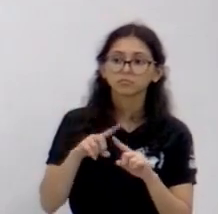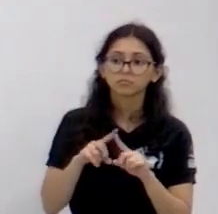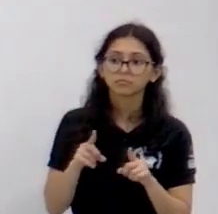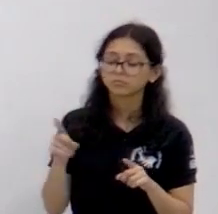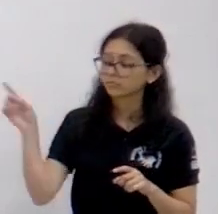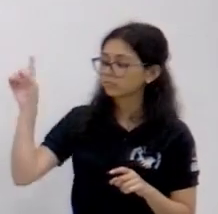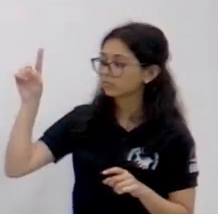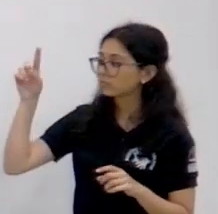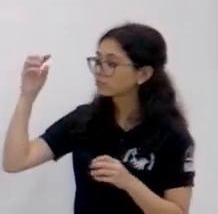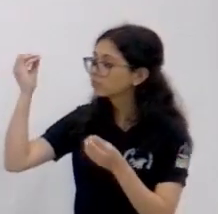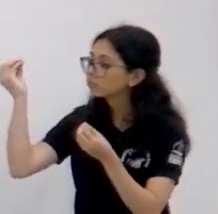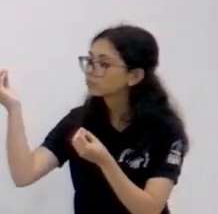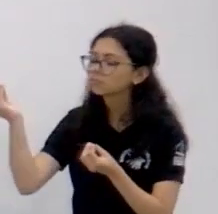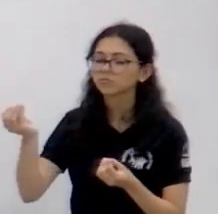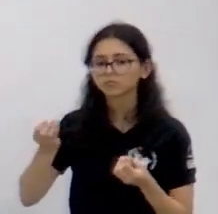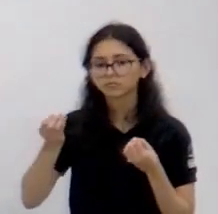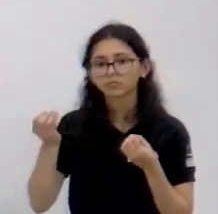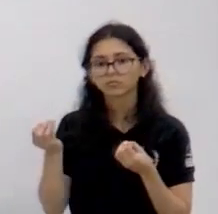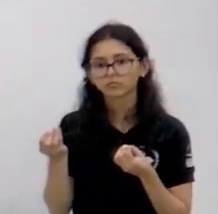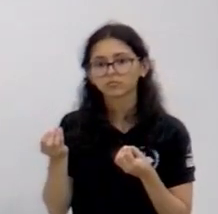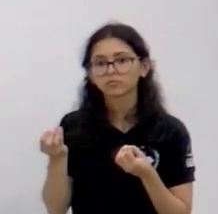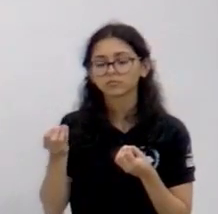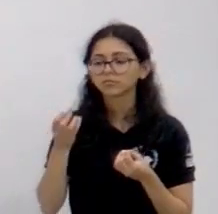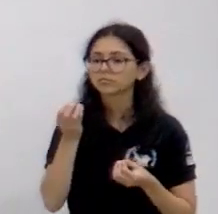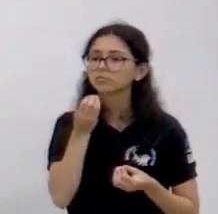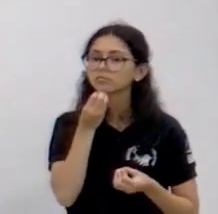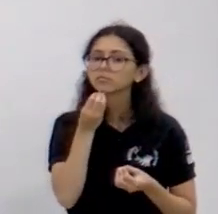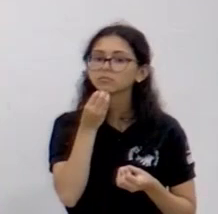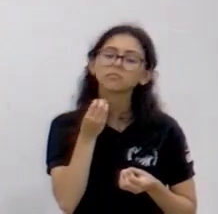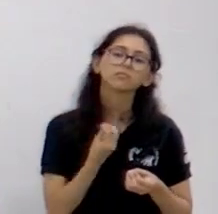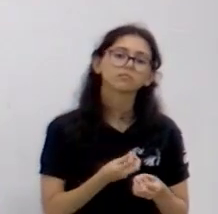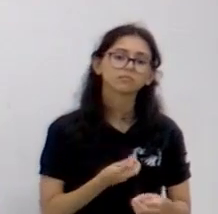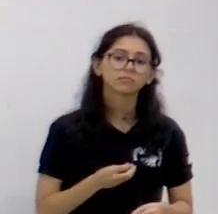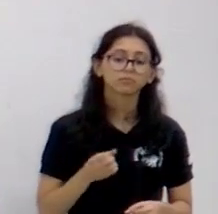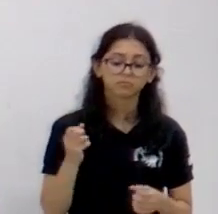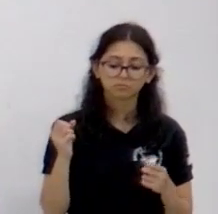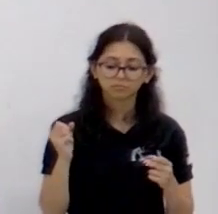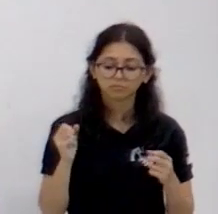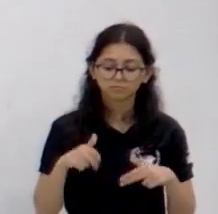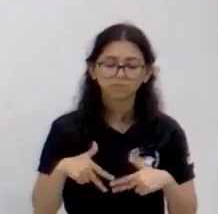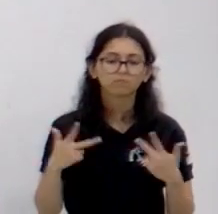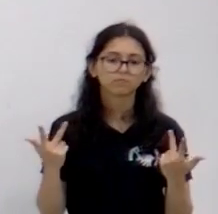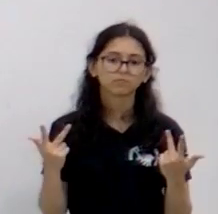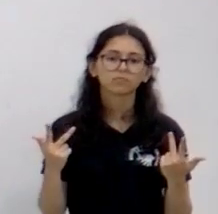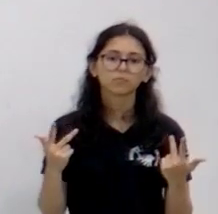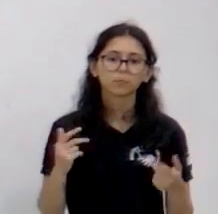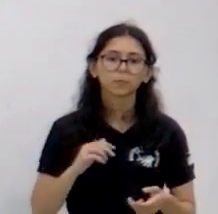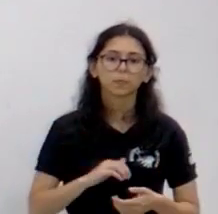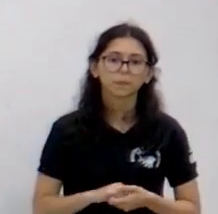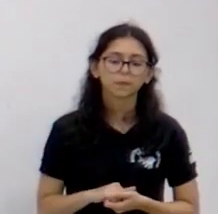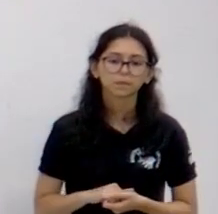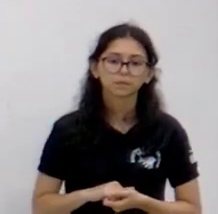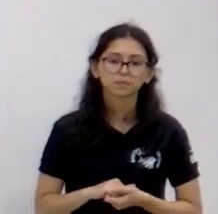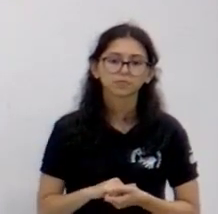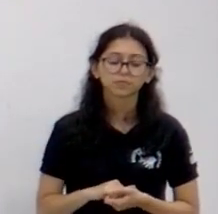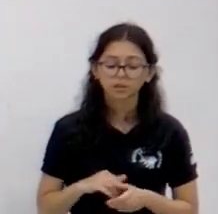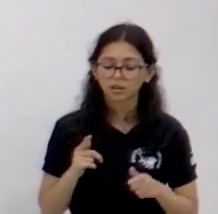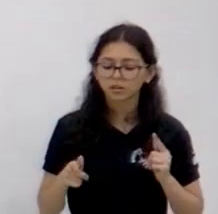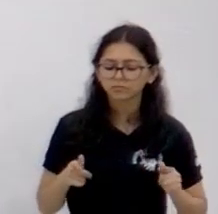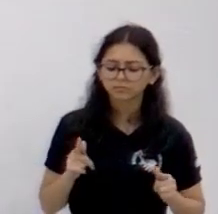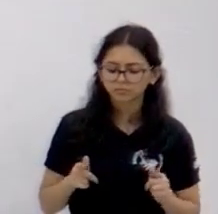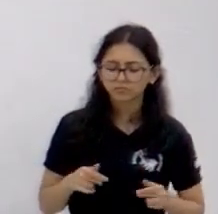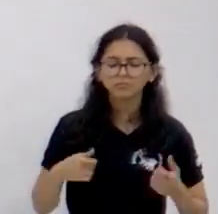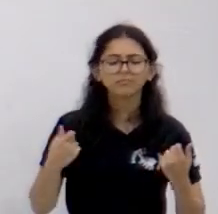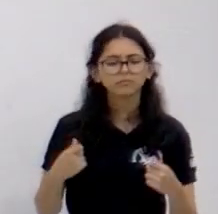favor divino. Naquele momento, Gideão cria um questionamento, traz consigo um questionamento, e precisava de uma justificativa. Olha,